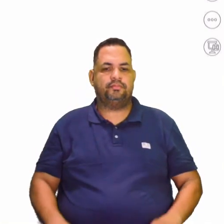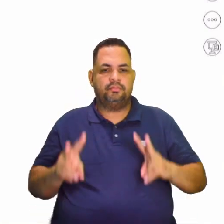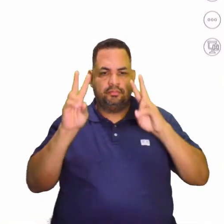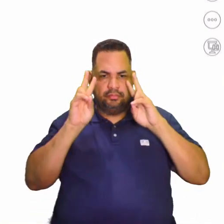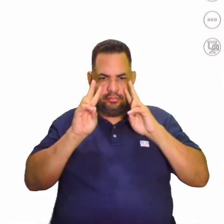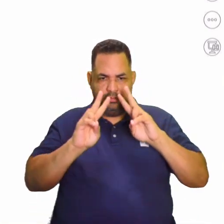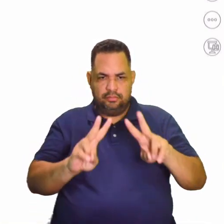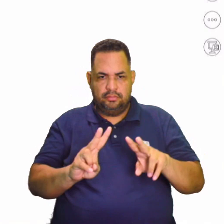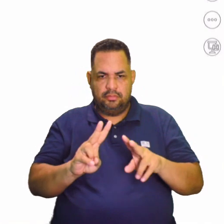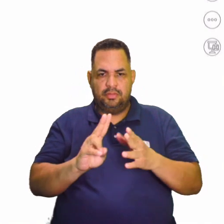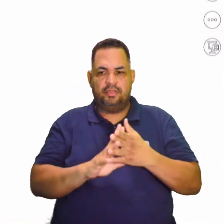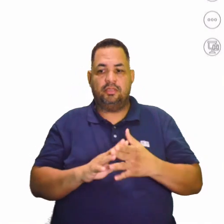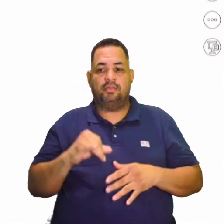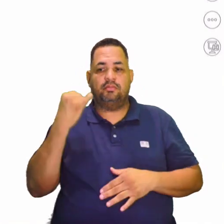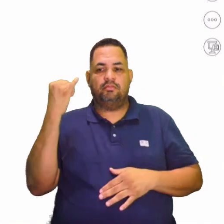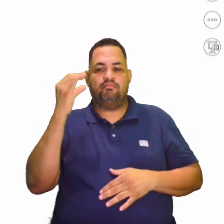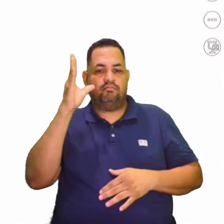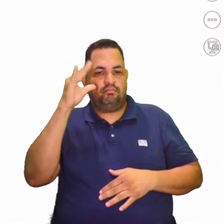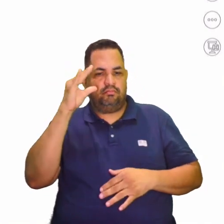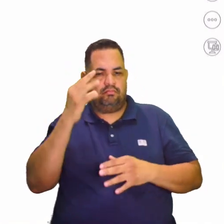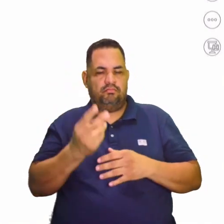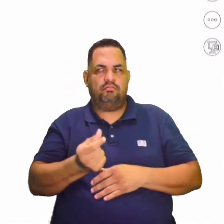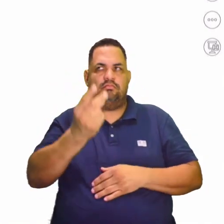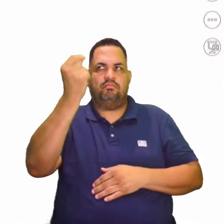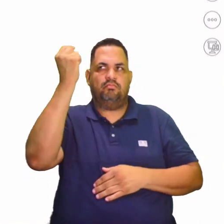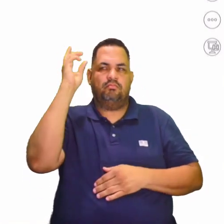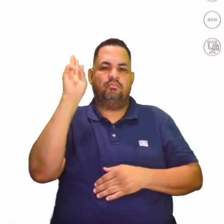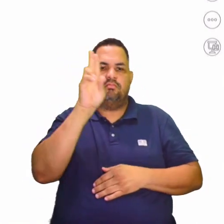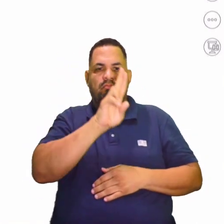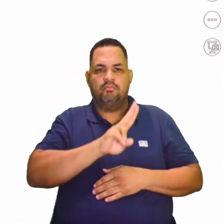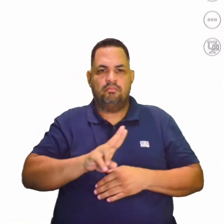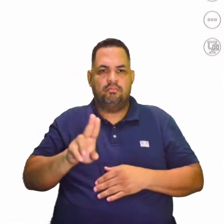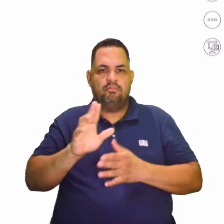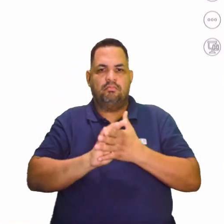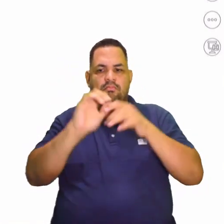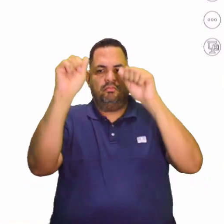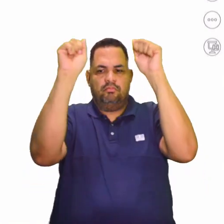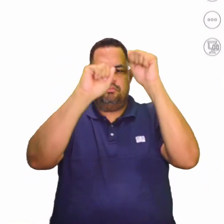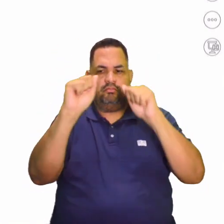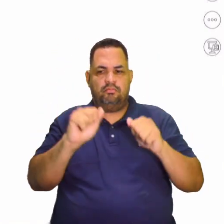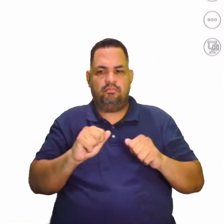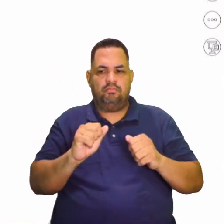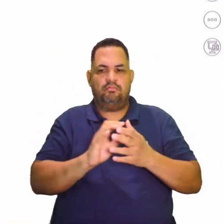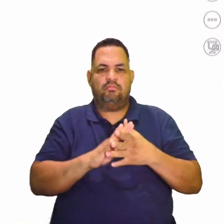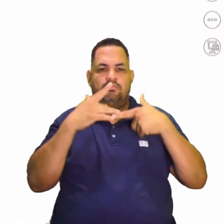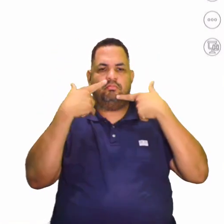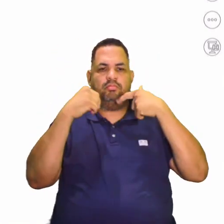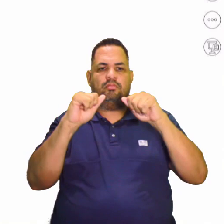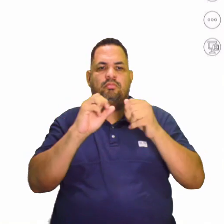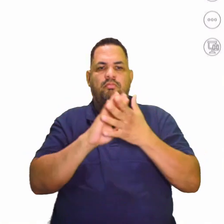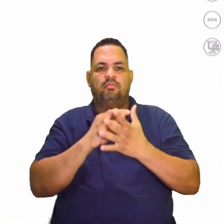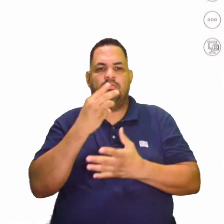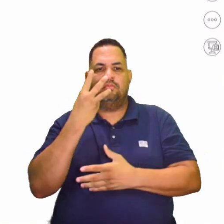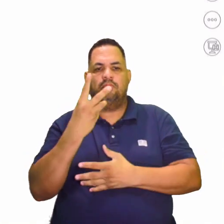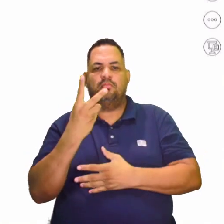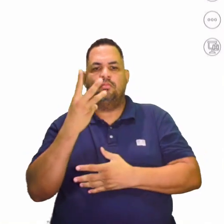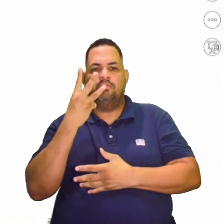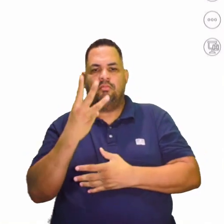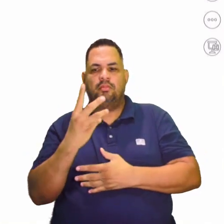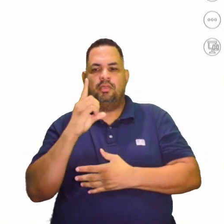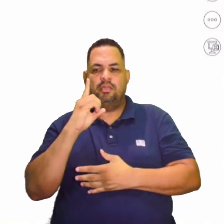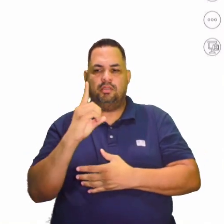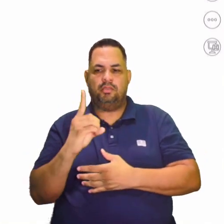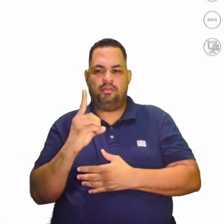interessante, muito utilizada há muito tempo. Escultura, que é a linguagem tridimensional, ou seja,